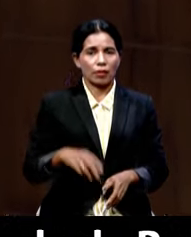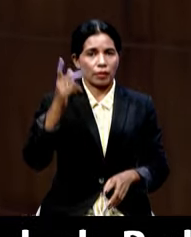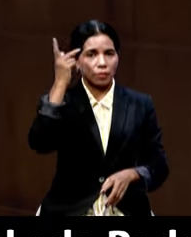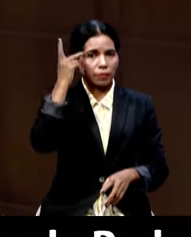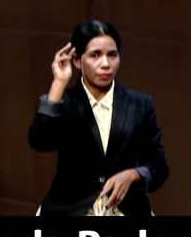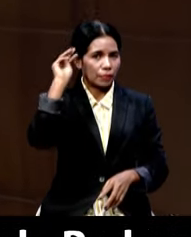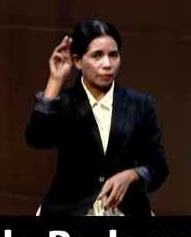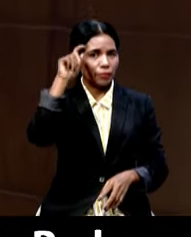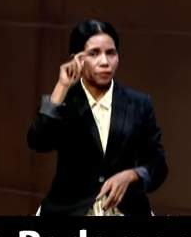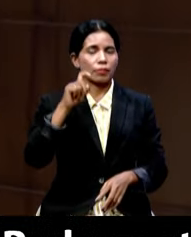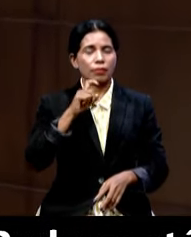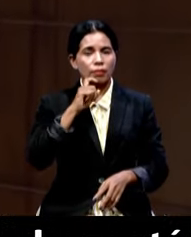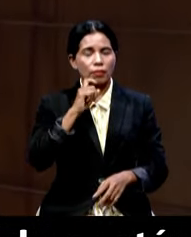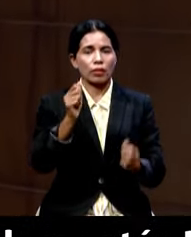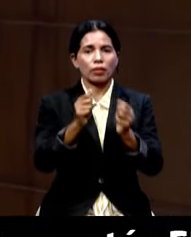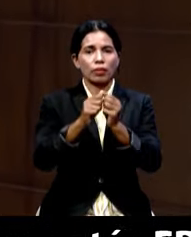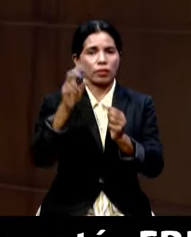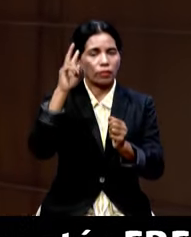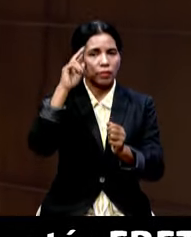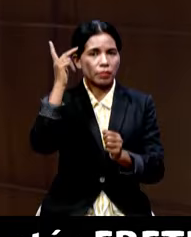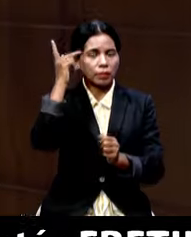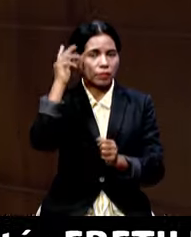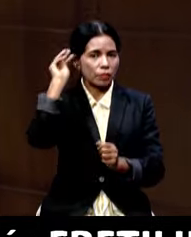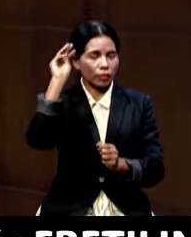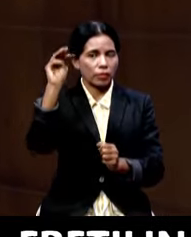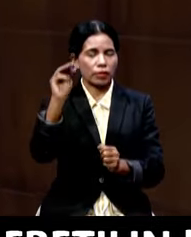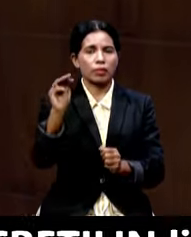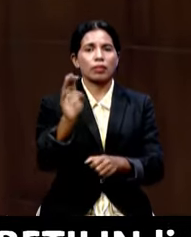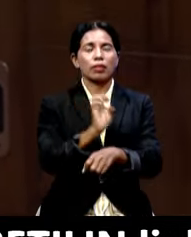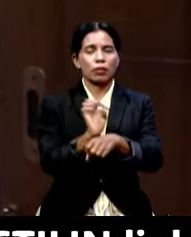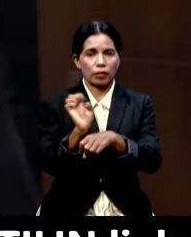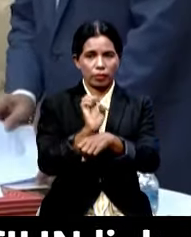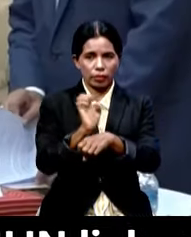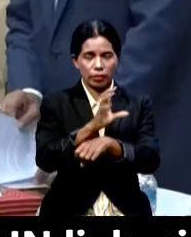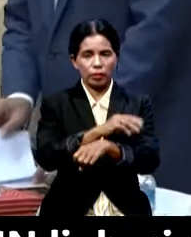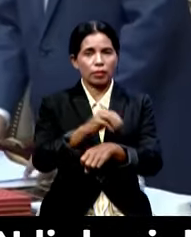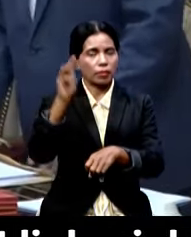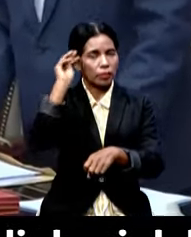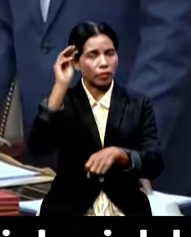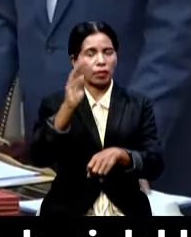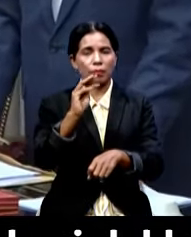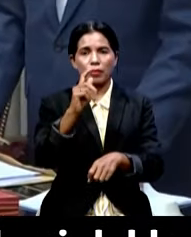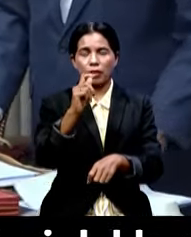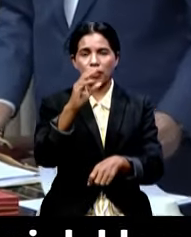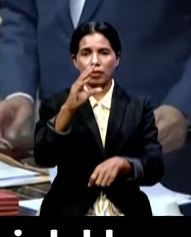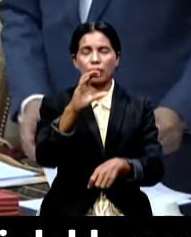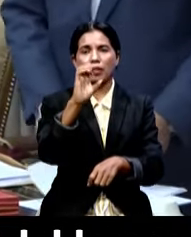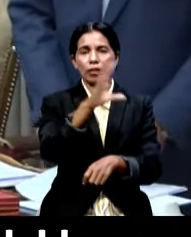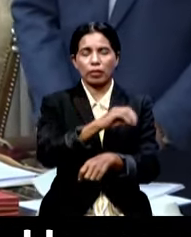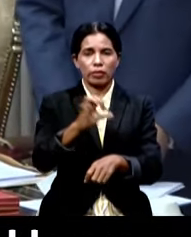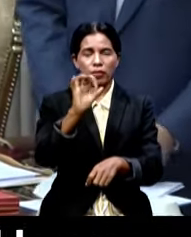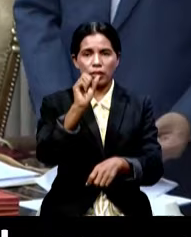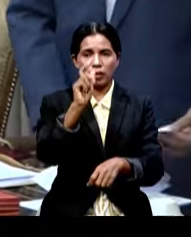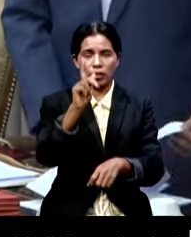Primeiro-ministro Kairala Xanana Guzmão, o vice-primeiro-ministro, ministro coordenador assuntos econômicos, no ministro turismo no ambiente Francisco Calvoadi